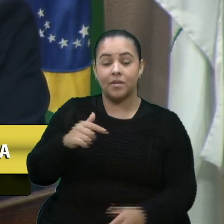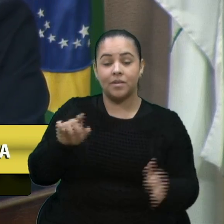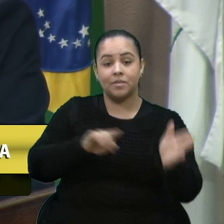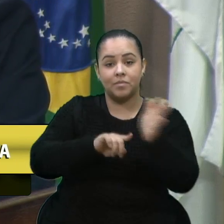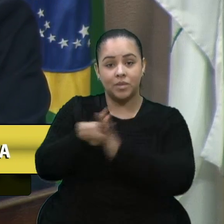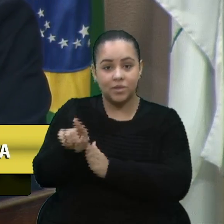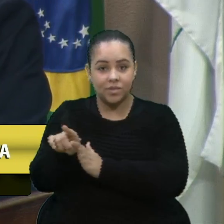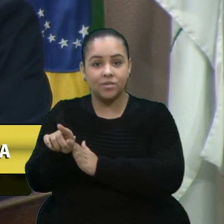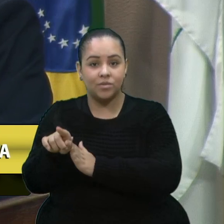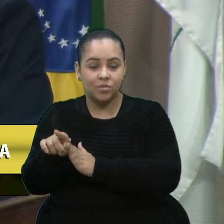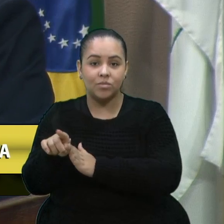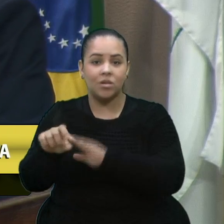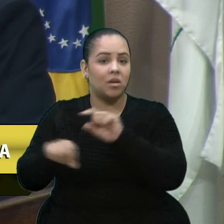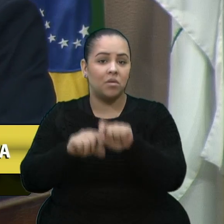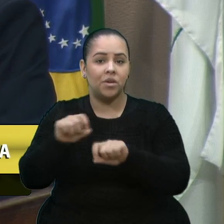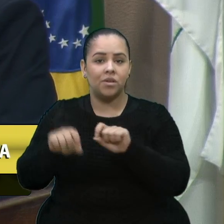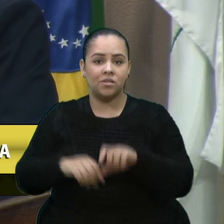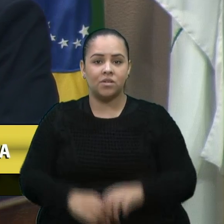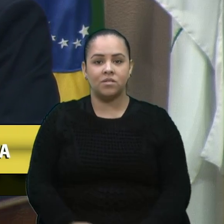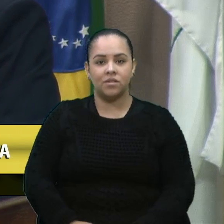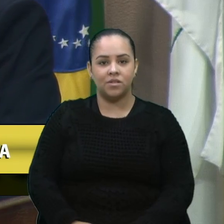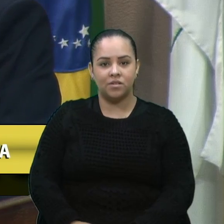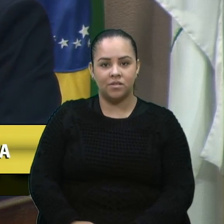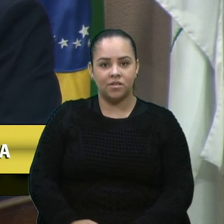custo? A qual custo?